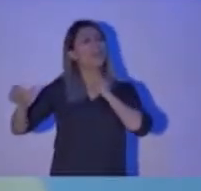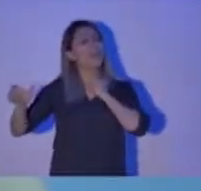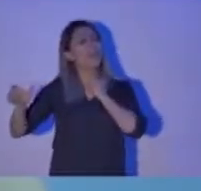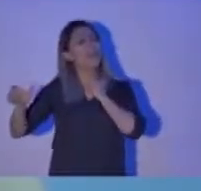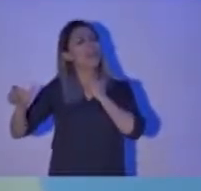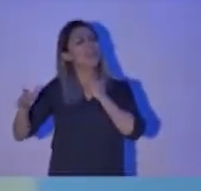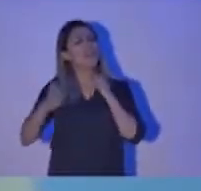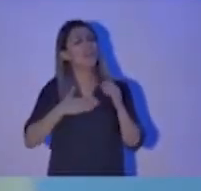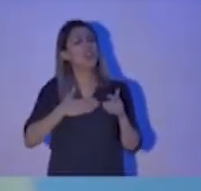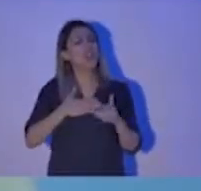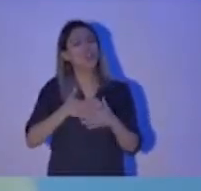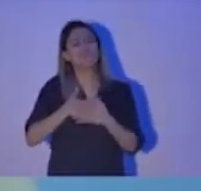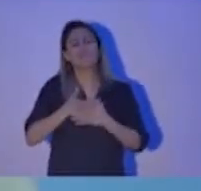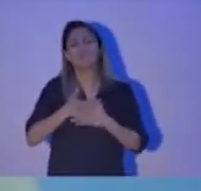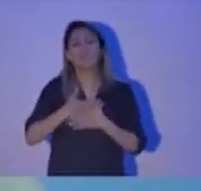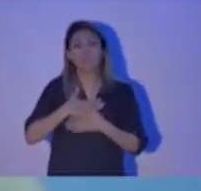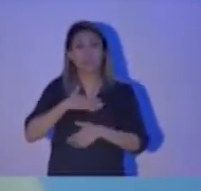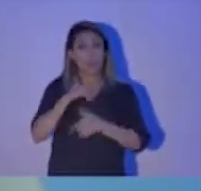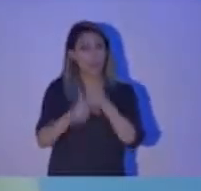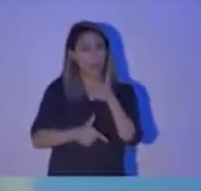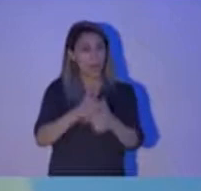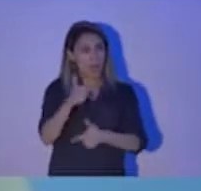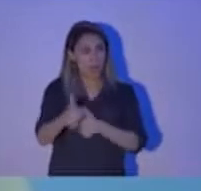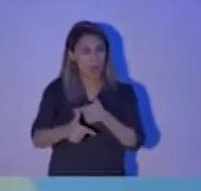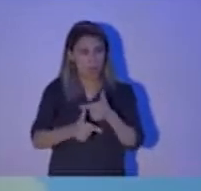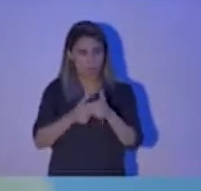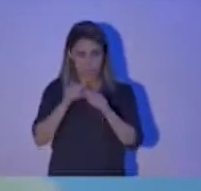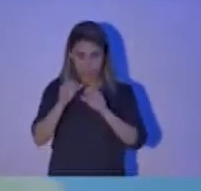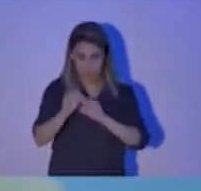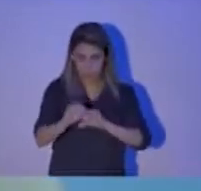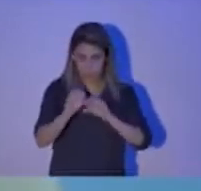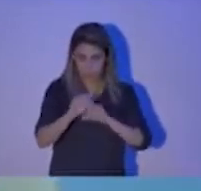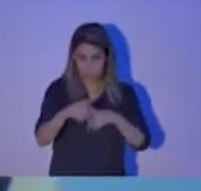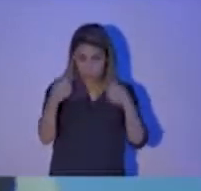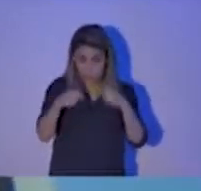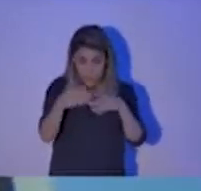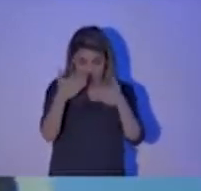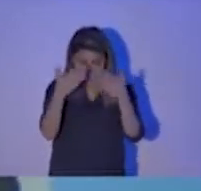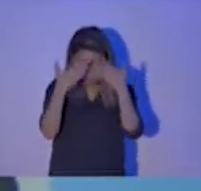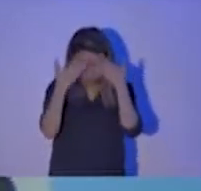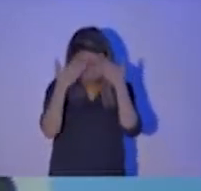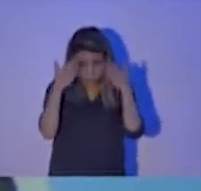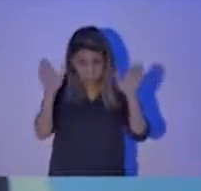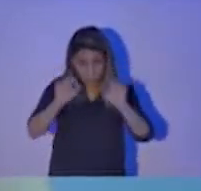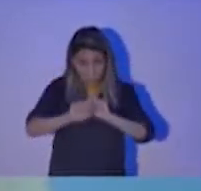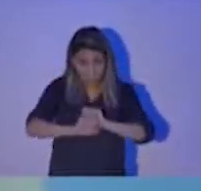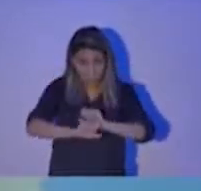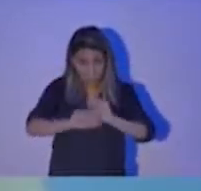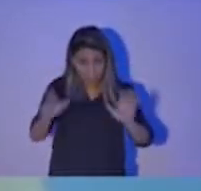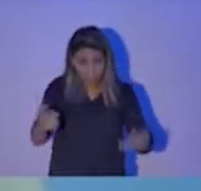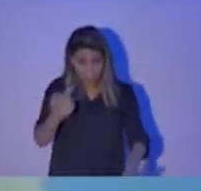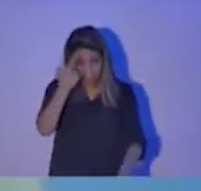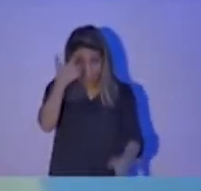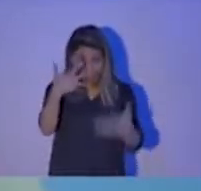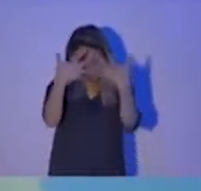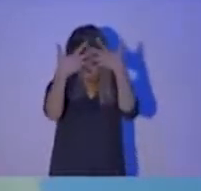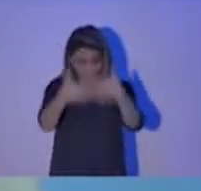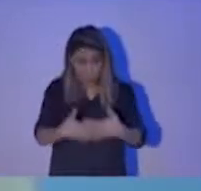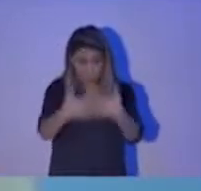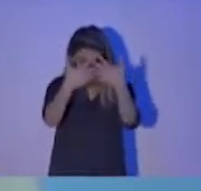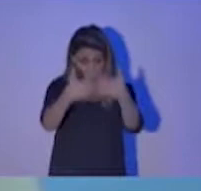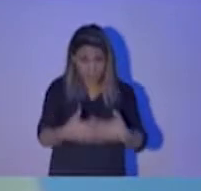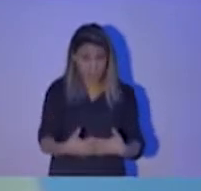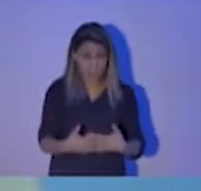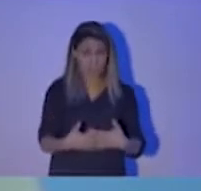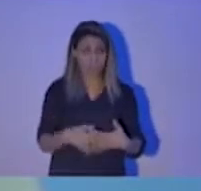na educação ou exerce qualquer função, tem que ter isso na cabeça, tem que toda semana pensar nisso e ter uma resposta para isso. Como